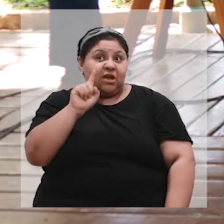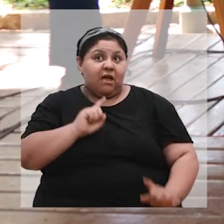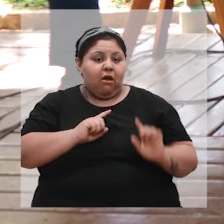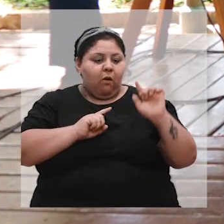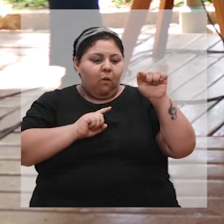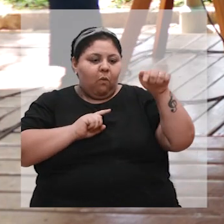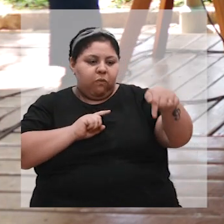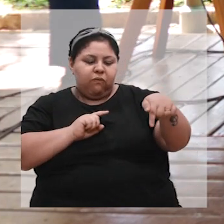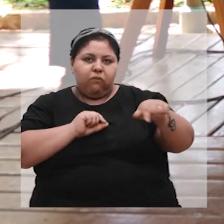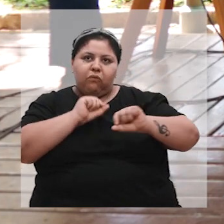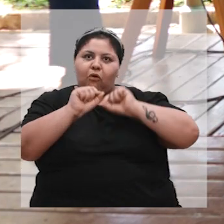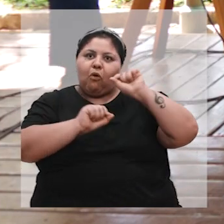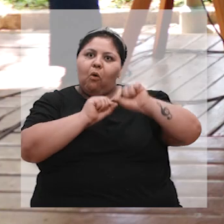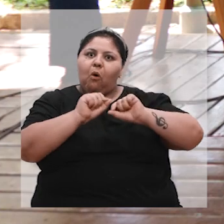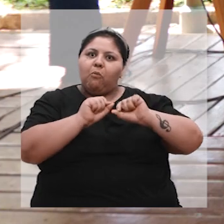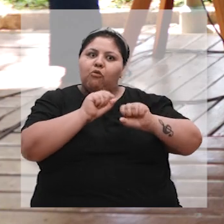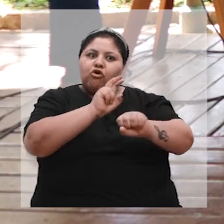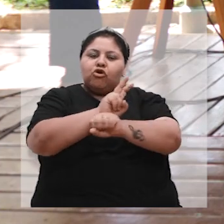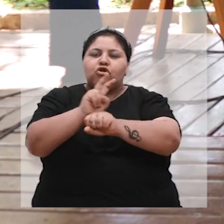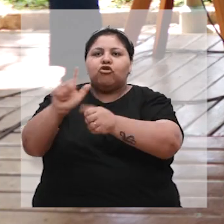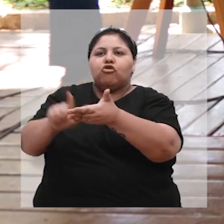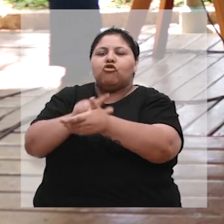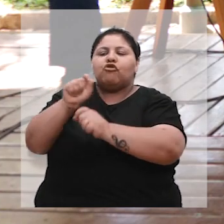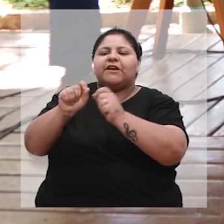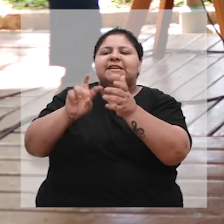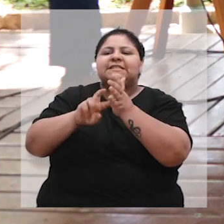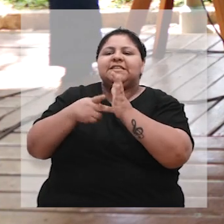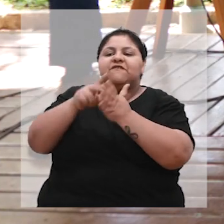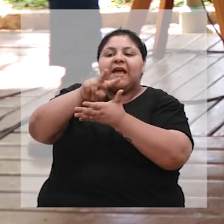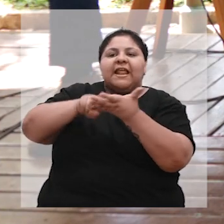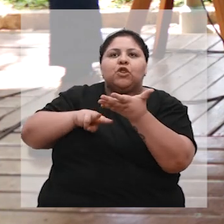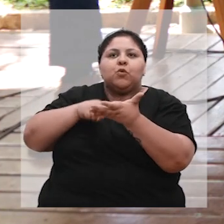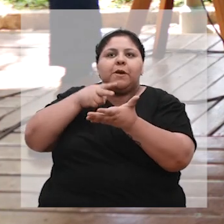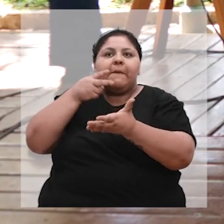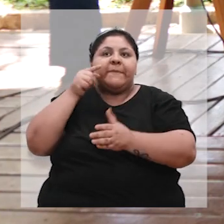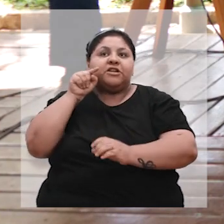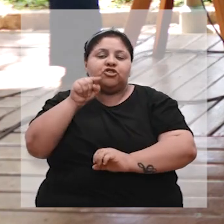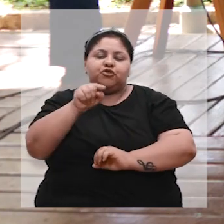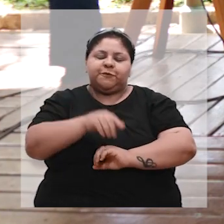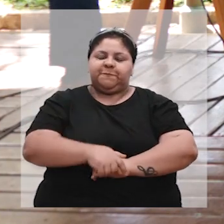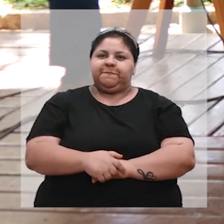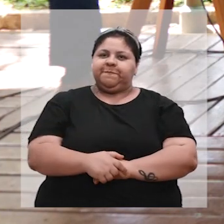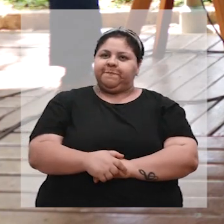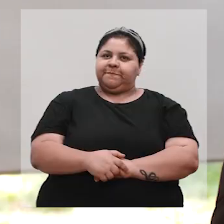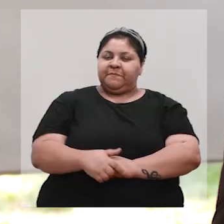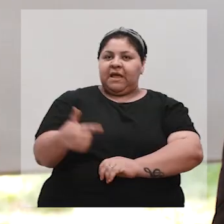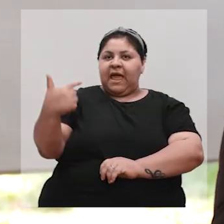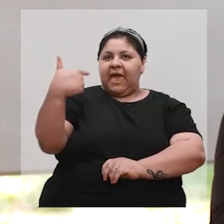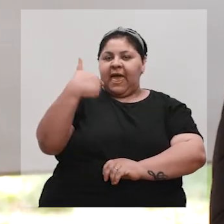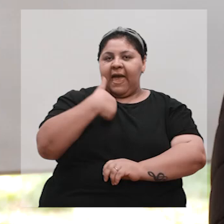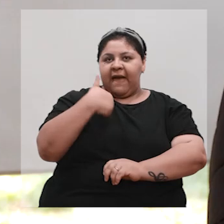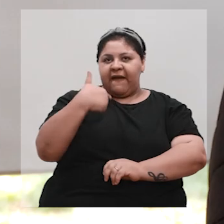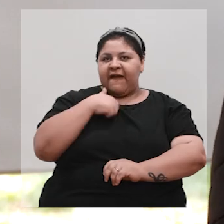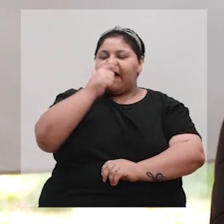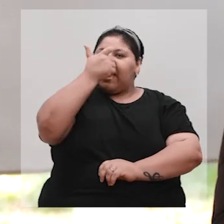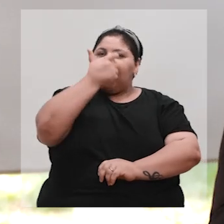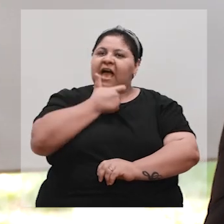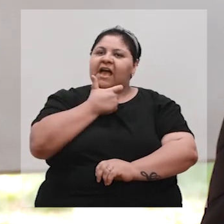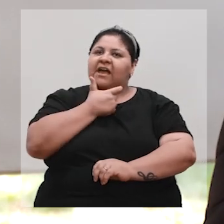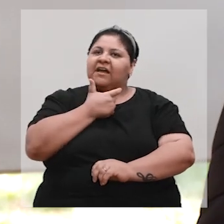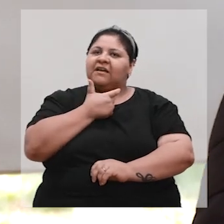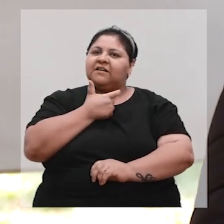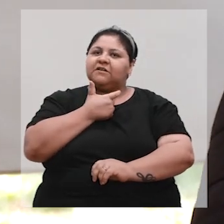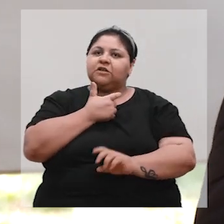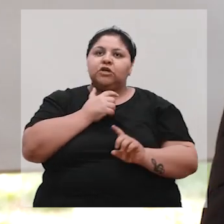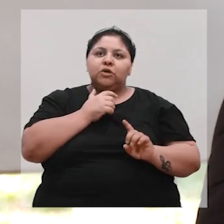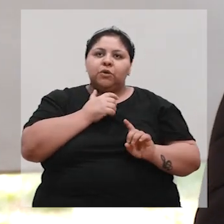como guardiã dos livros, Rose. O que é a leitura para você? A leitura, para mim, eu acho que ela